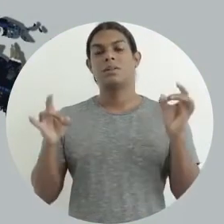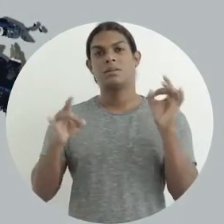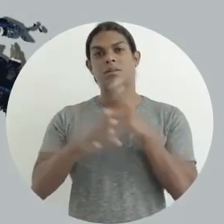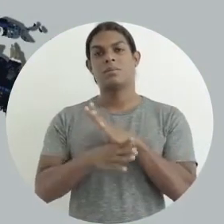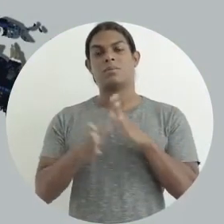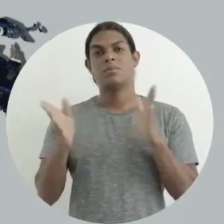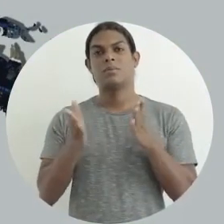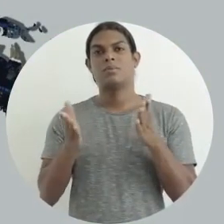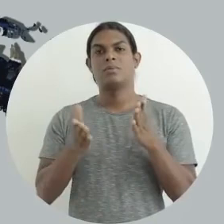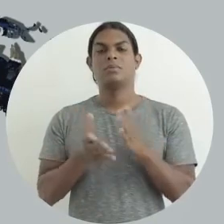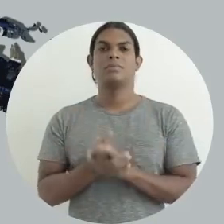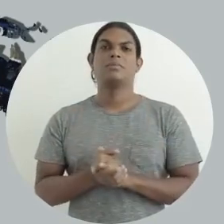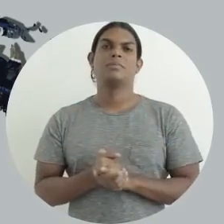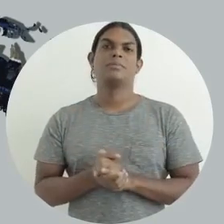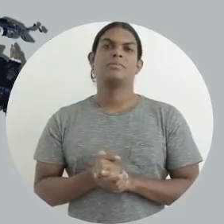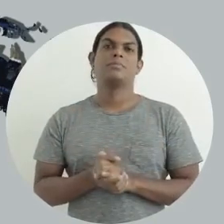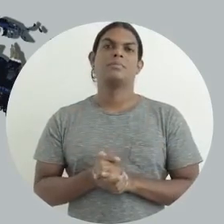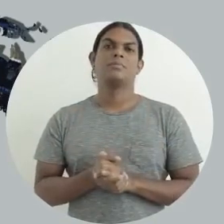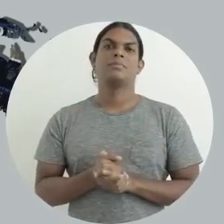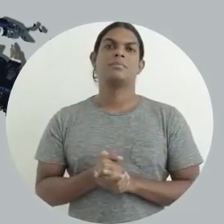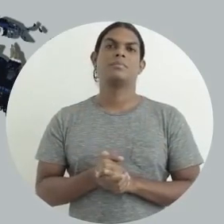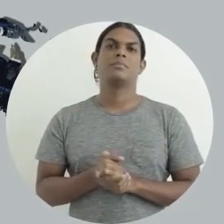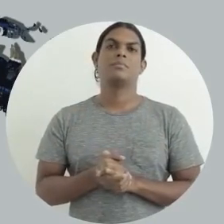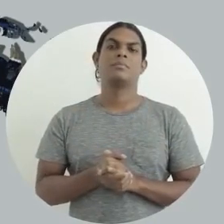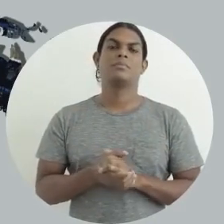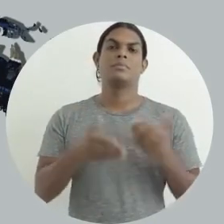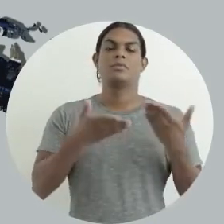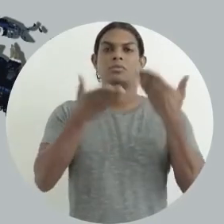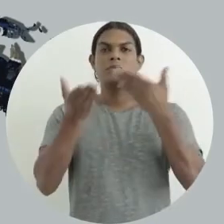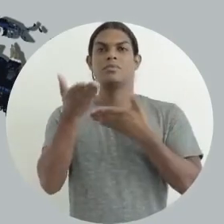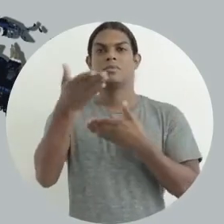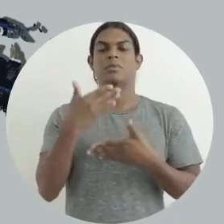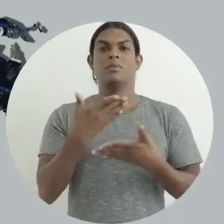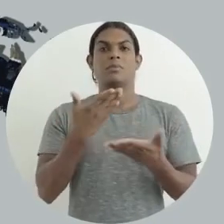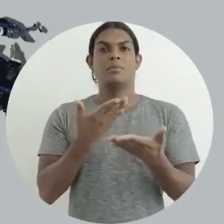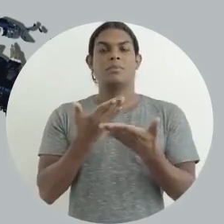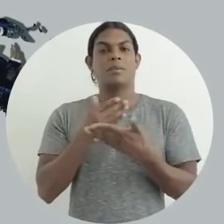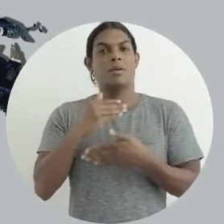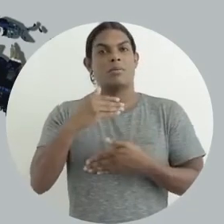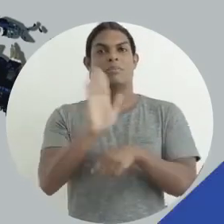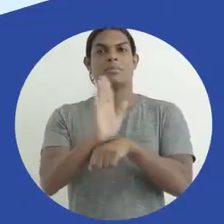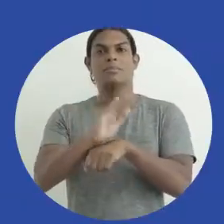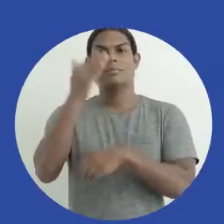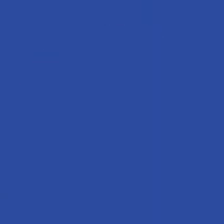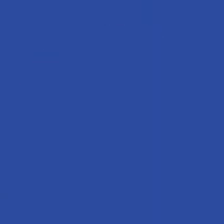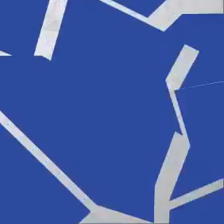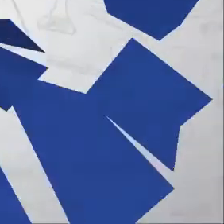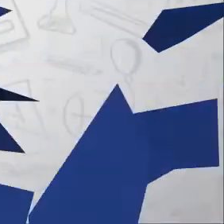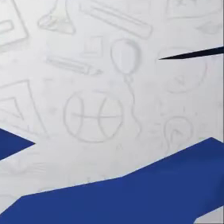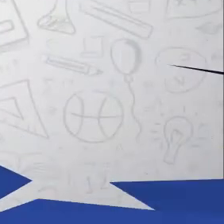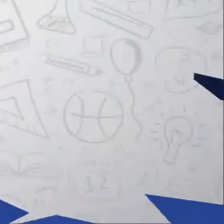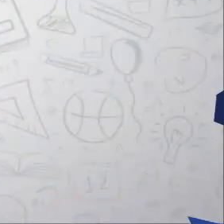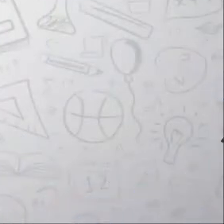uma competência e convido vocês para a nossa próxima competência 4. Até logo!